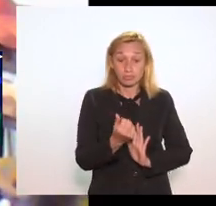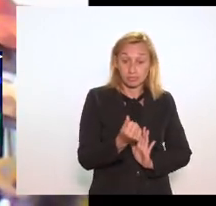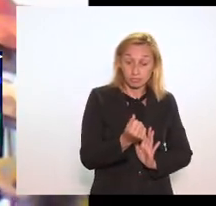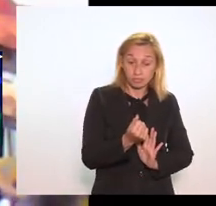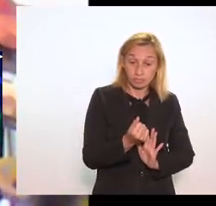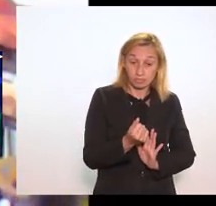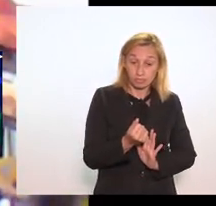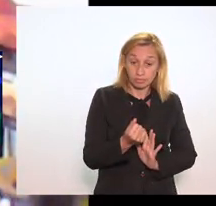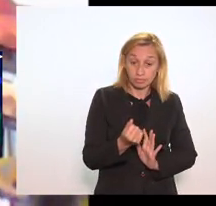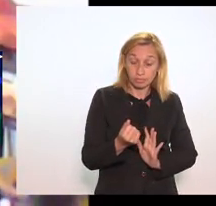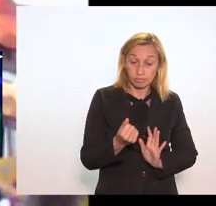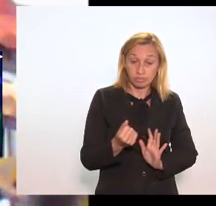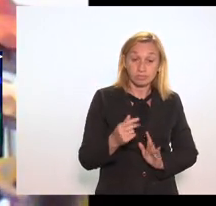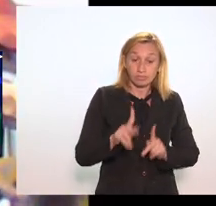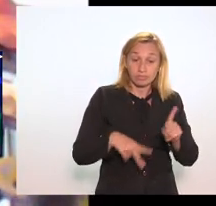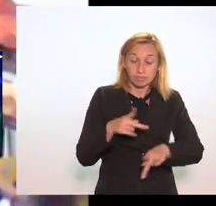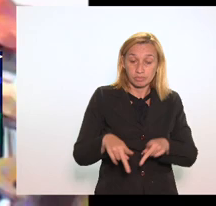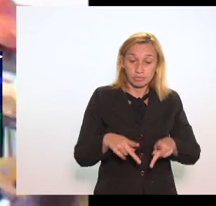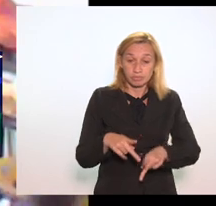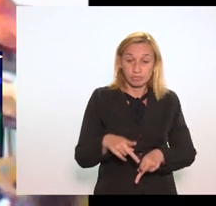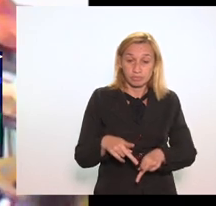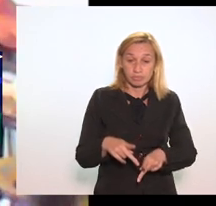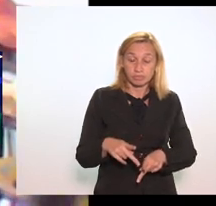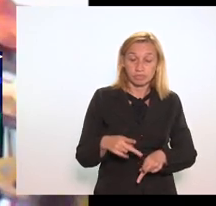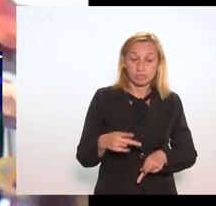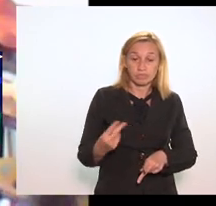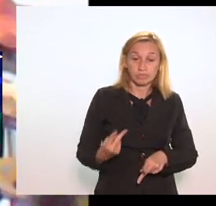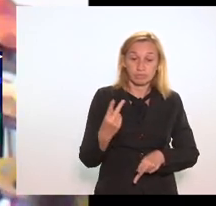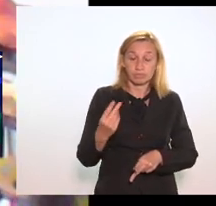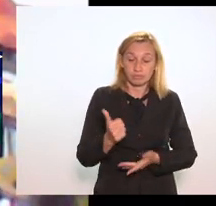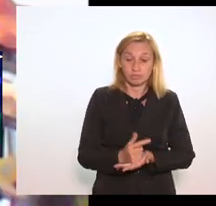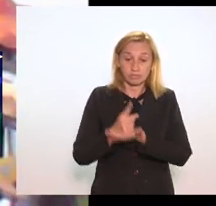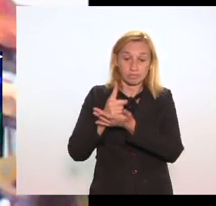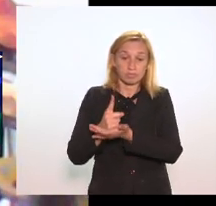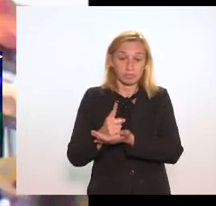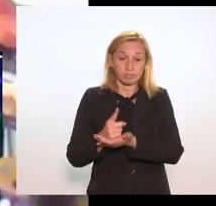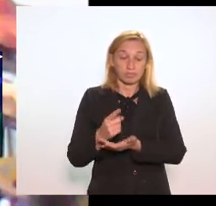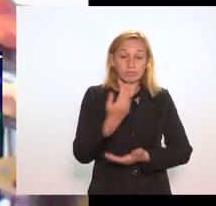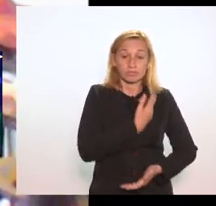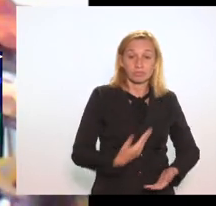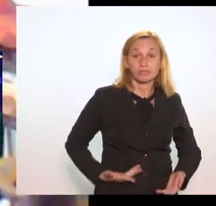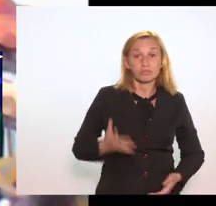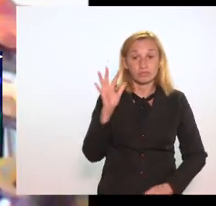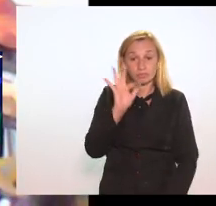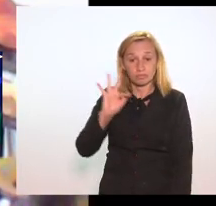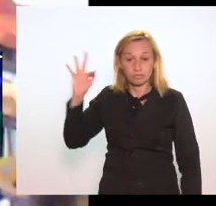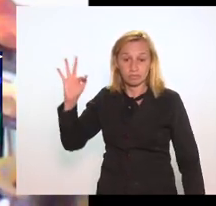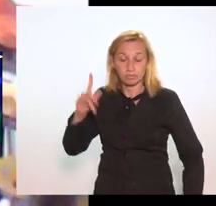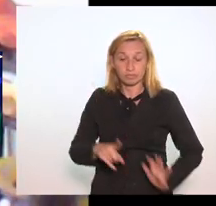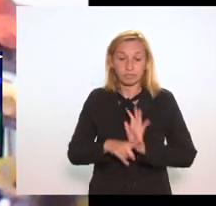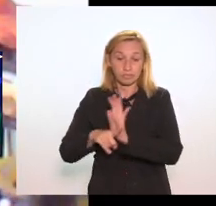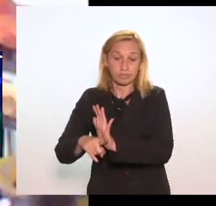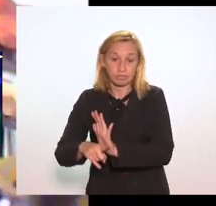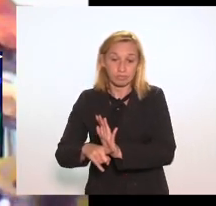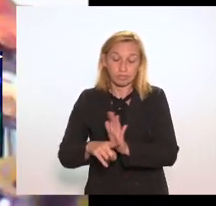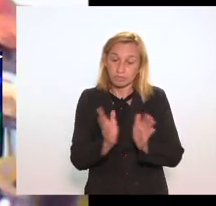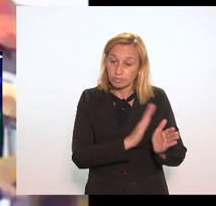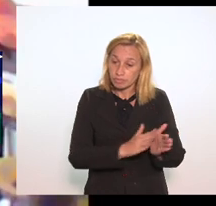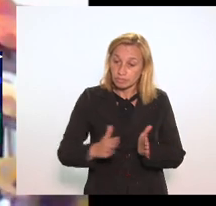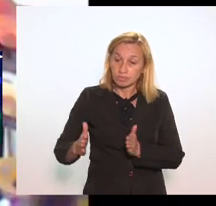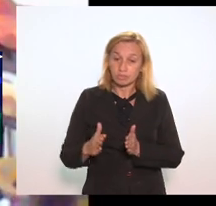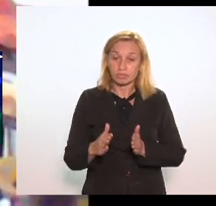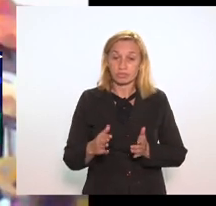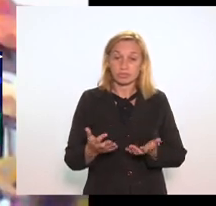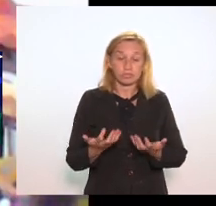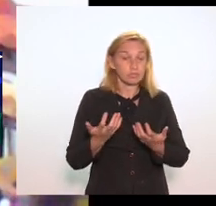valores de o governo federal que era que não tinha mais capacidade de coordenar os processos têm sido omisso em vários